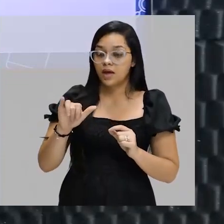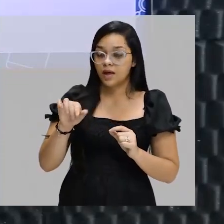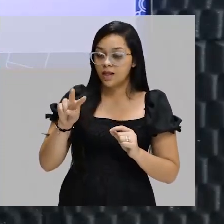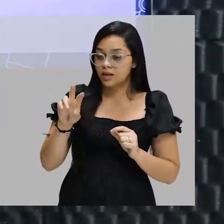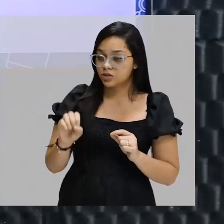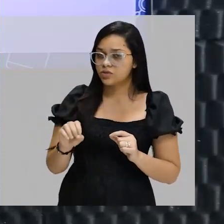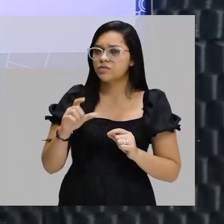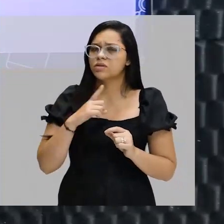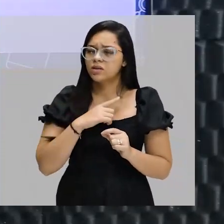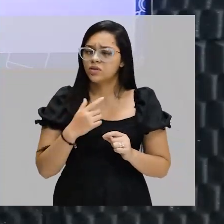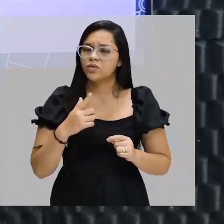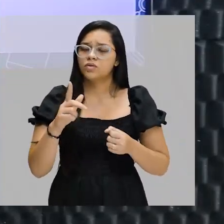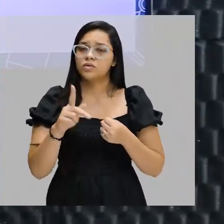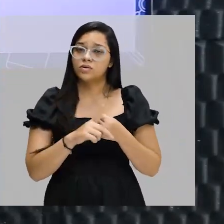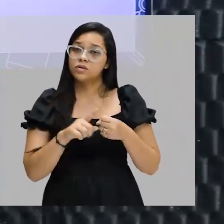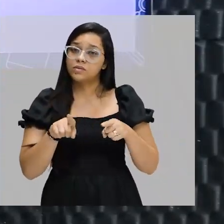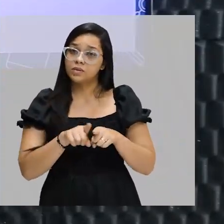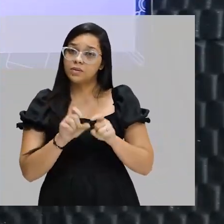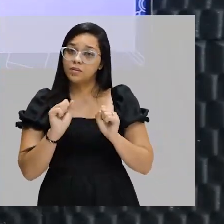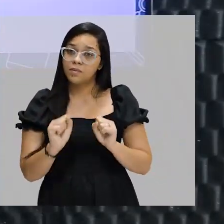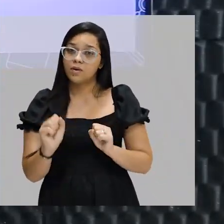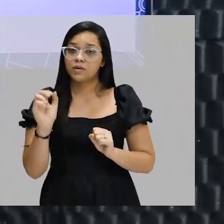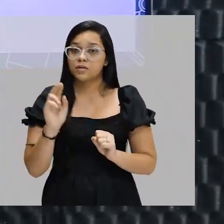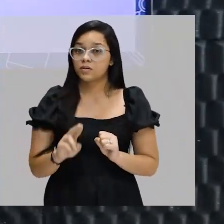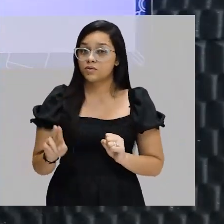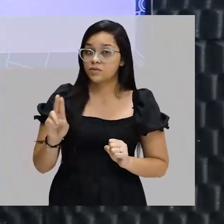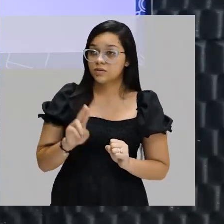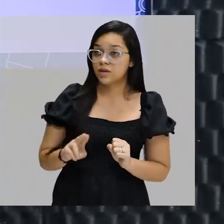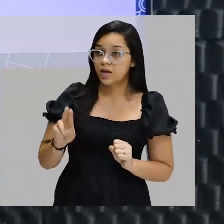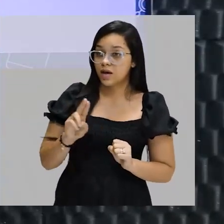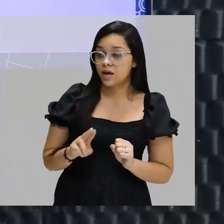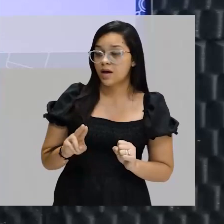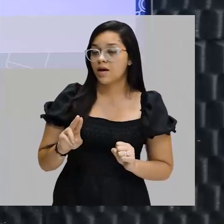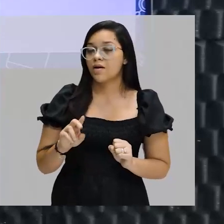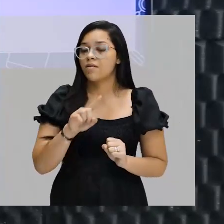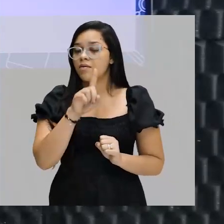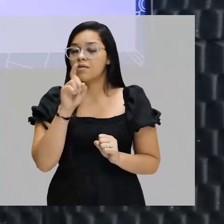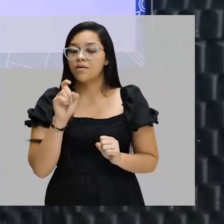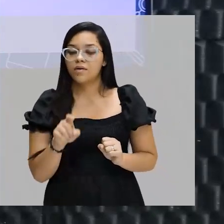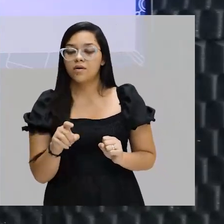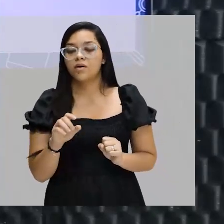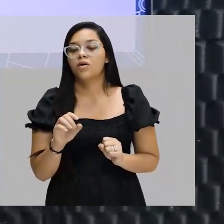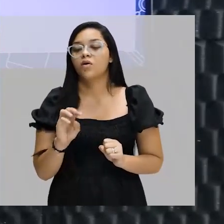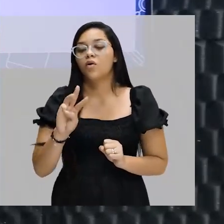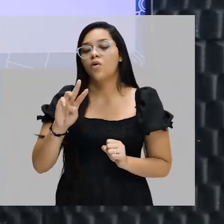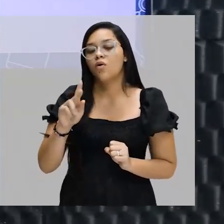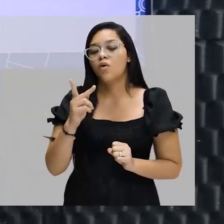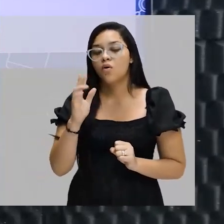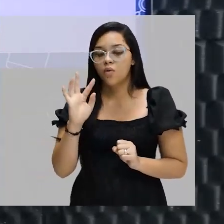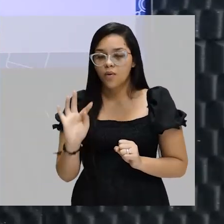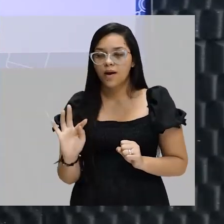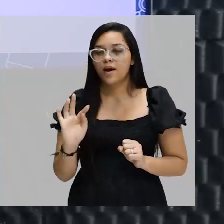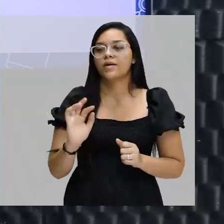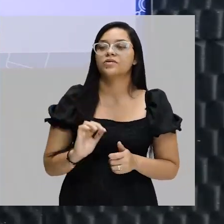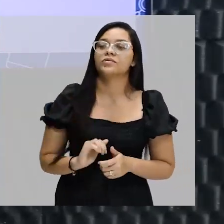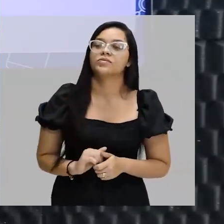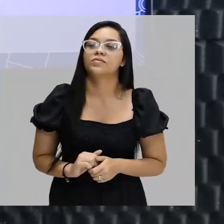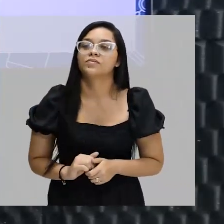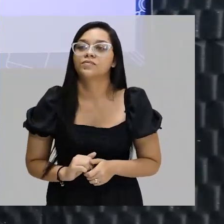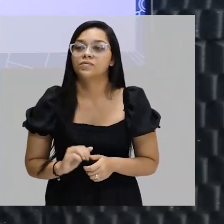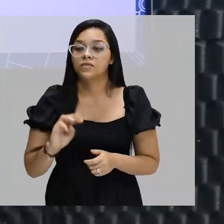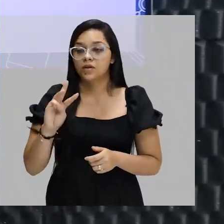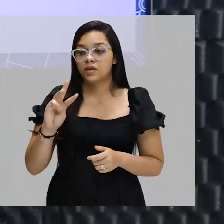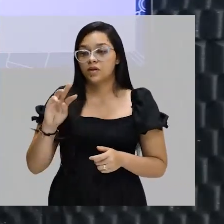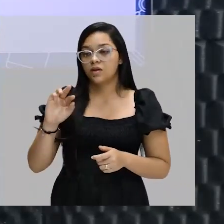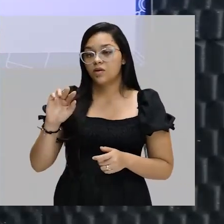relativo. Tem outros pronomes que também podem ser utilizados, pronomes interrogativos como what, que é o que, o qual, e